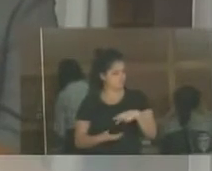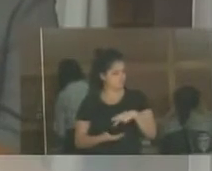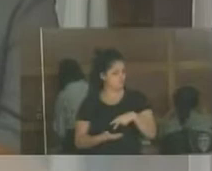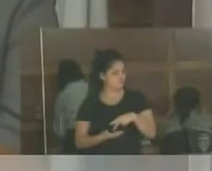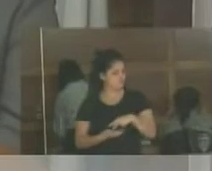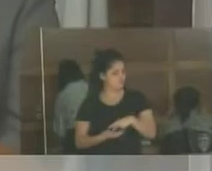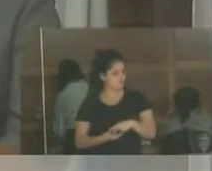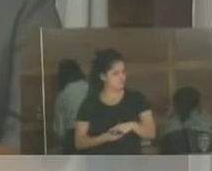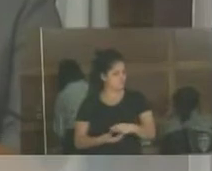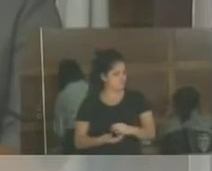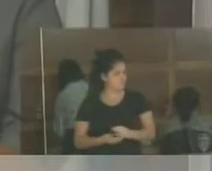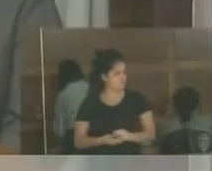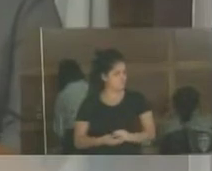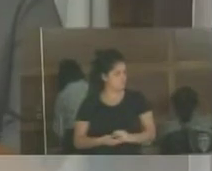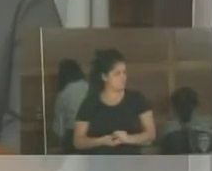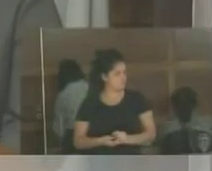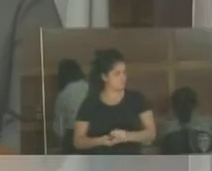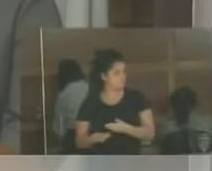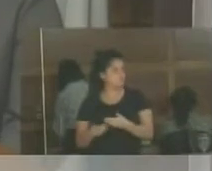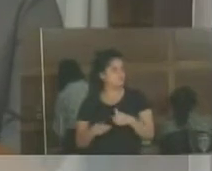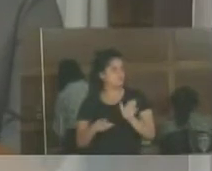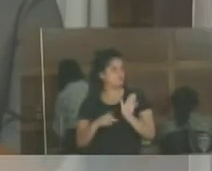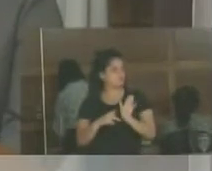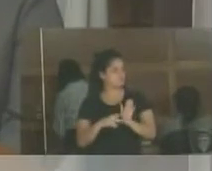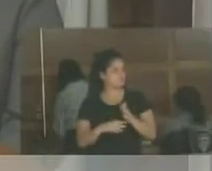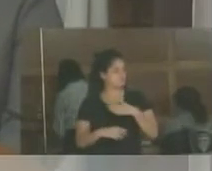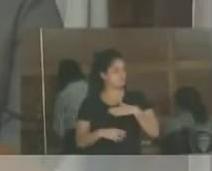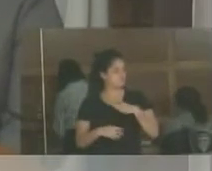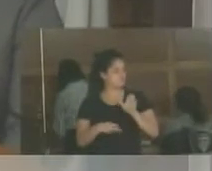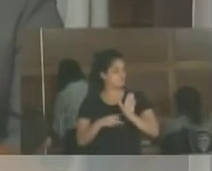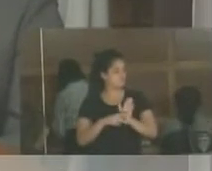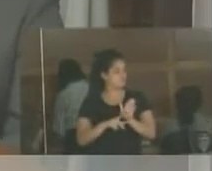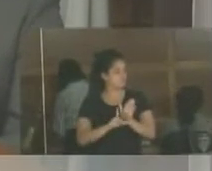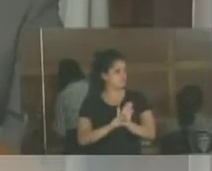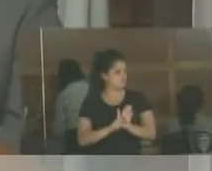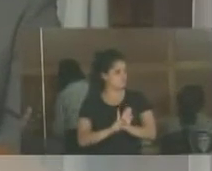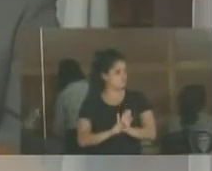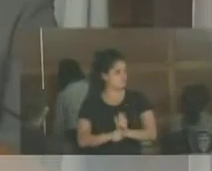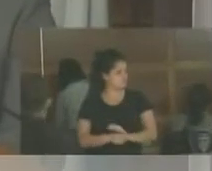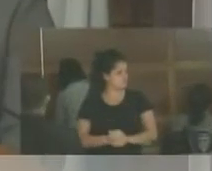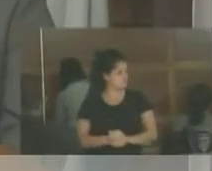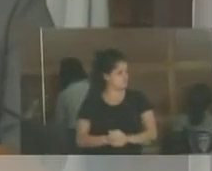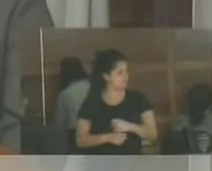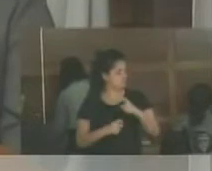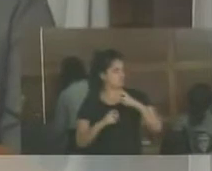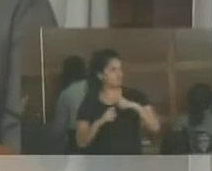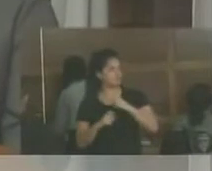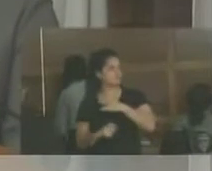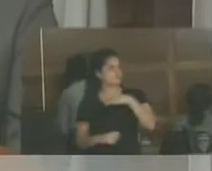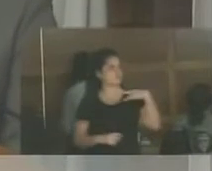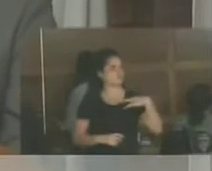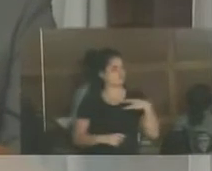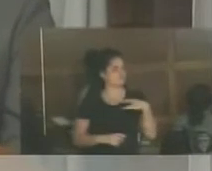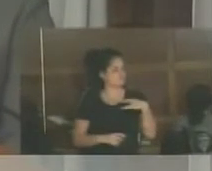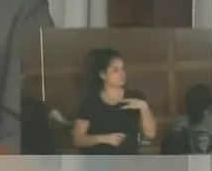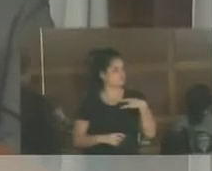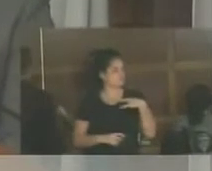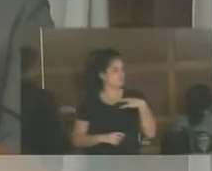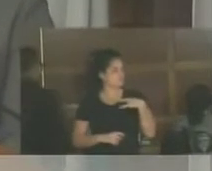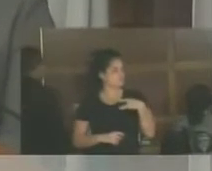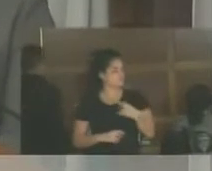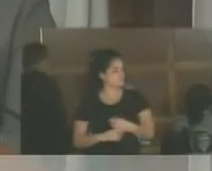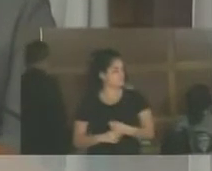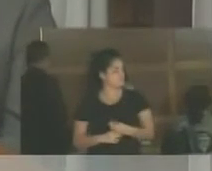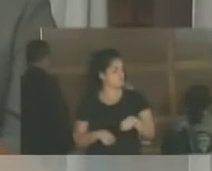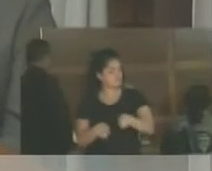trazendo o nosso projeto de lei. A rede pública está no alcance da maioria da população, tanto na área de saúde